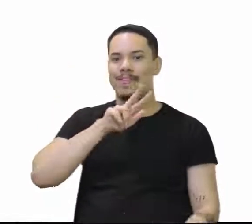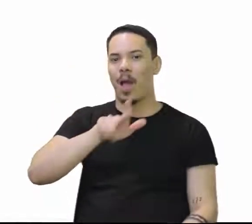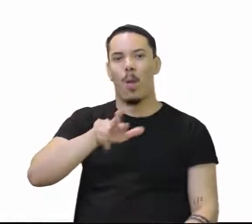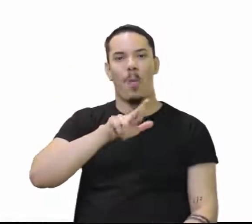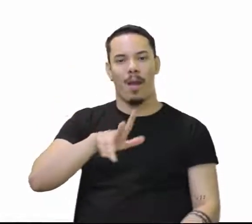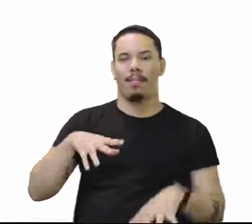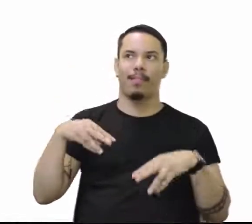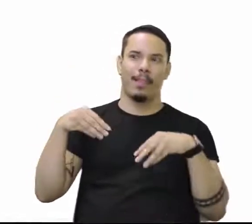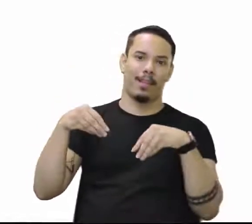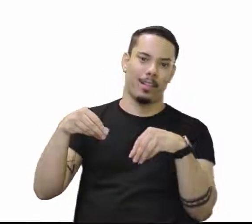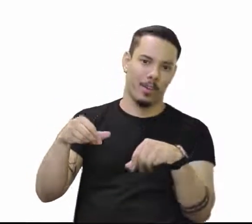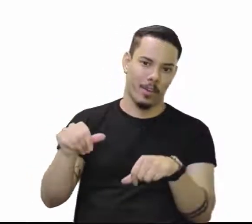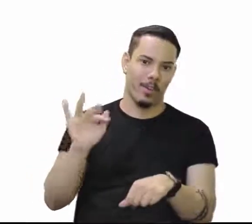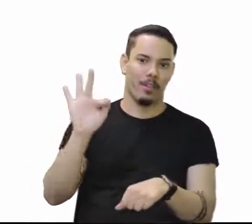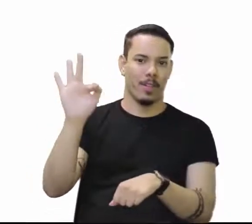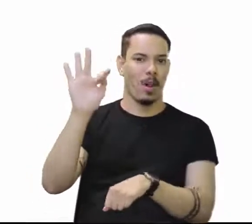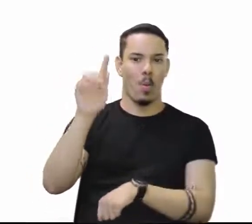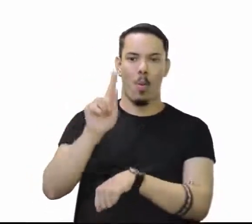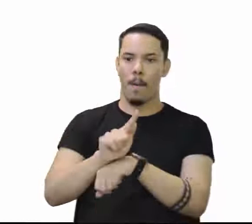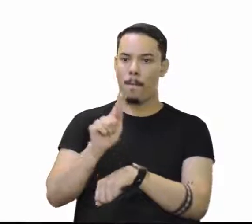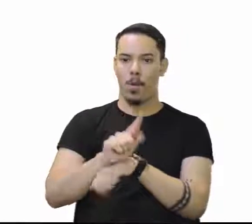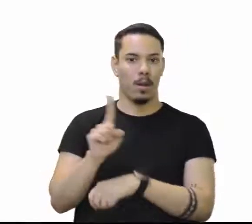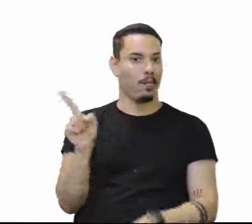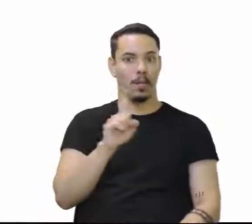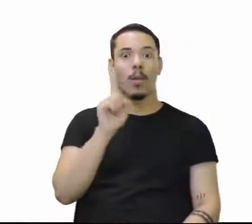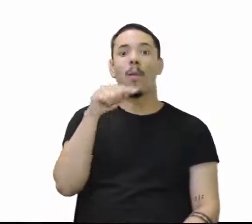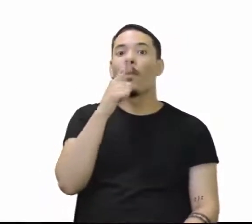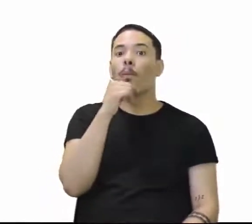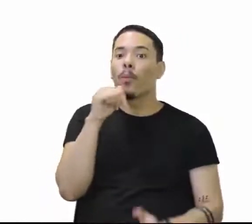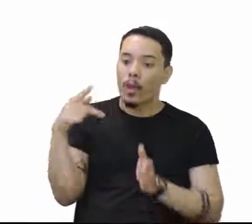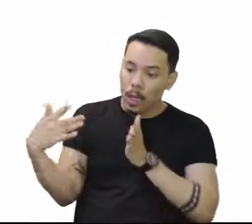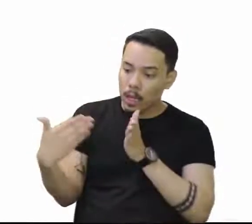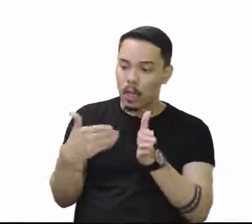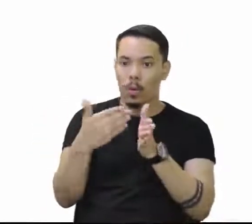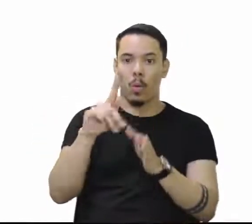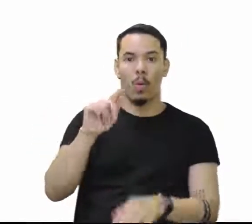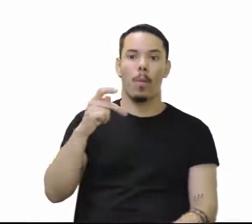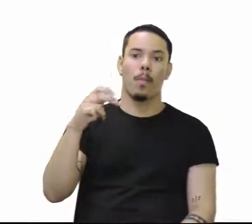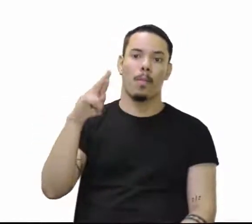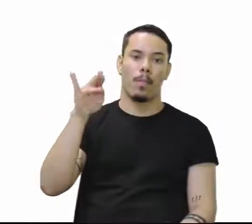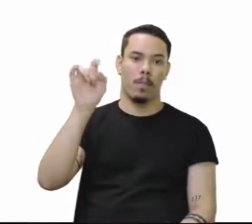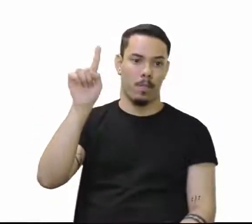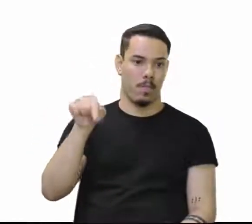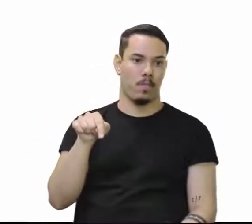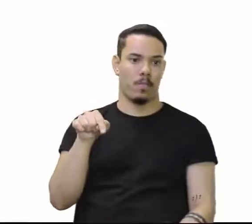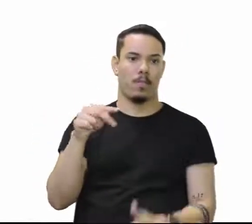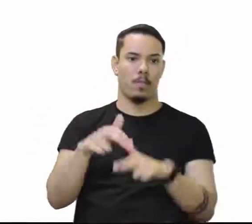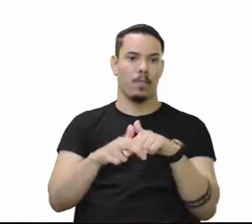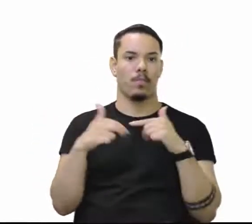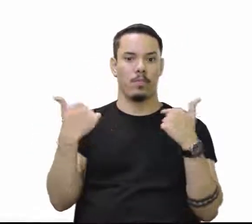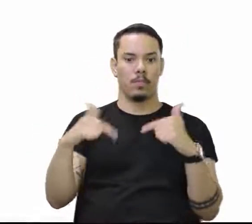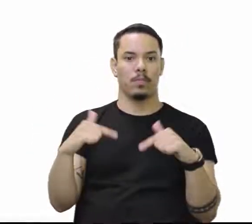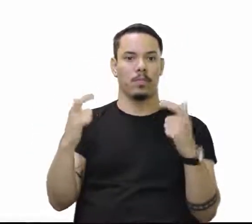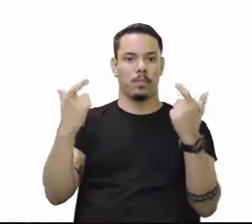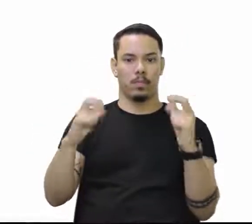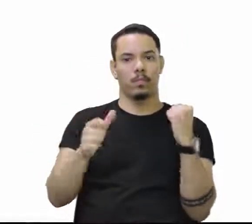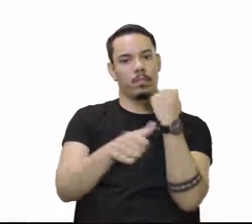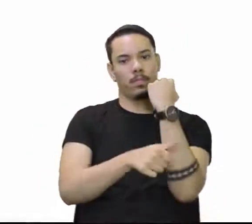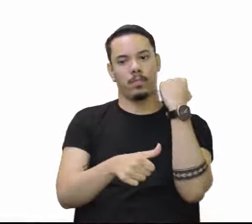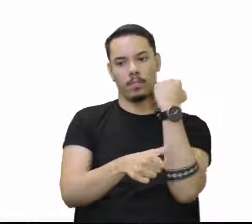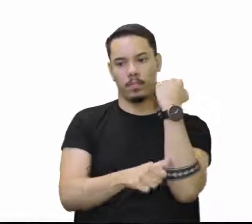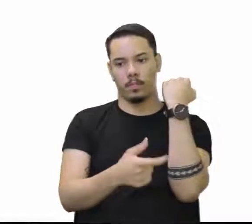território federal do Guaporé. Ele vai fugir para o rio Guaporé, para as margens do Guaporé, onde ele foi trabalhar no seringal